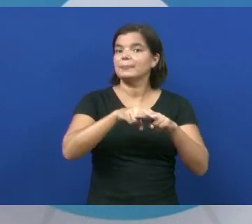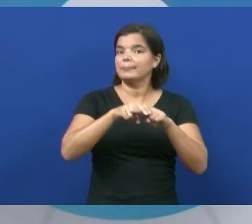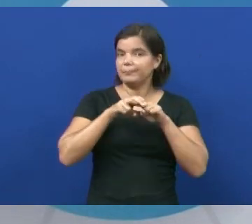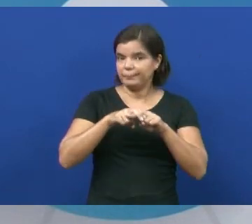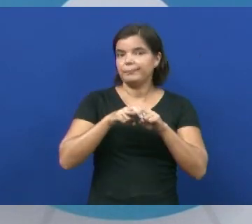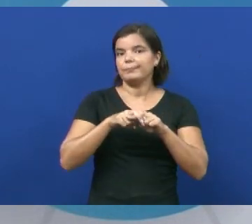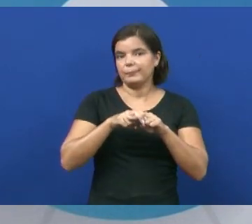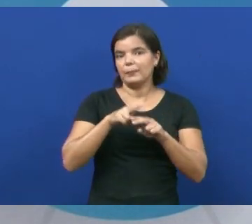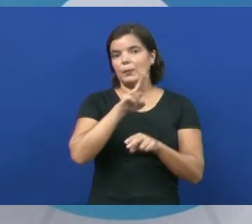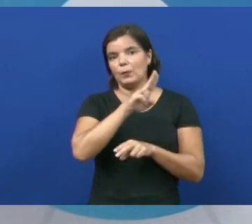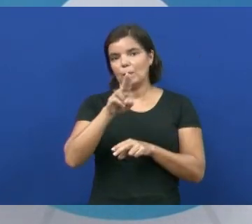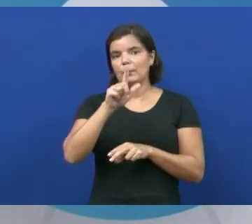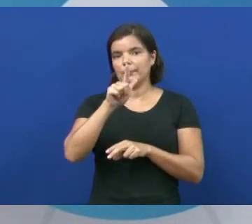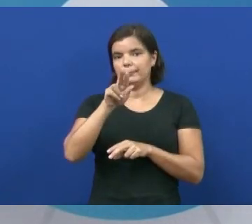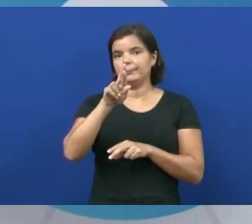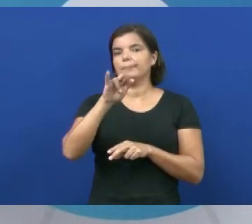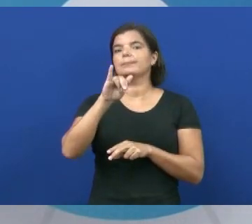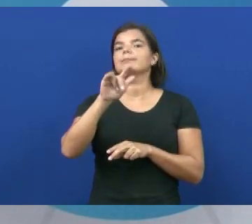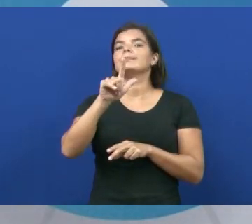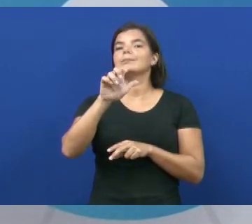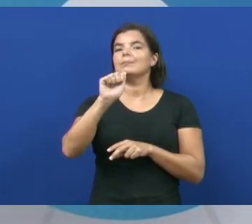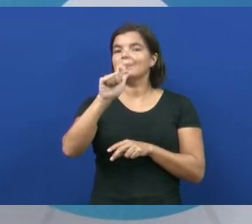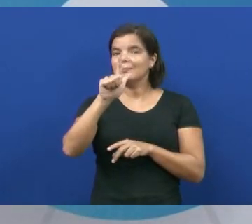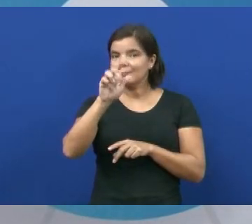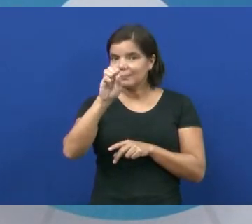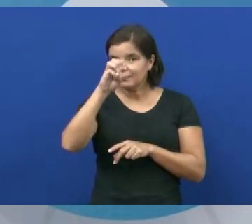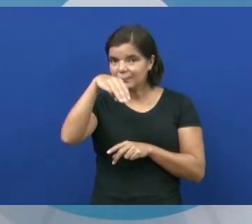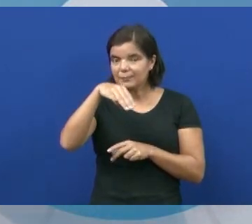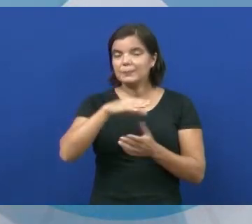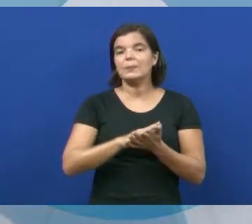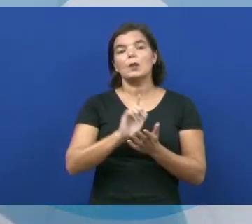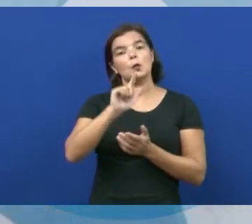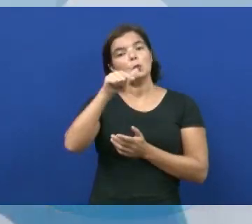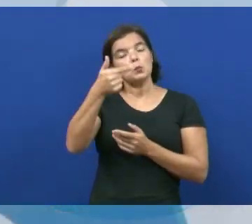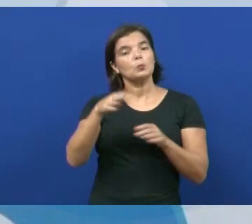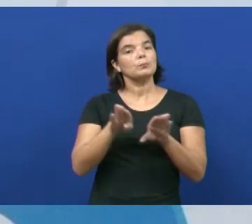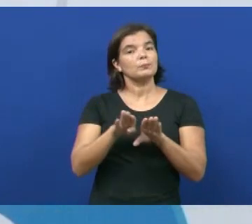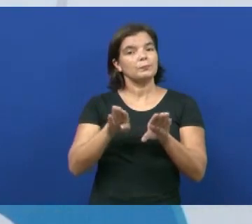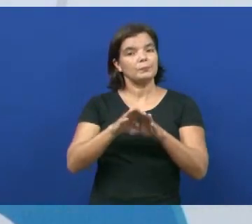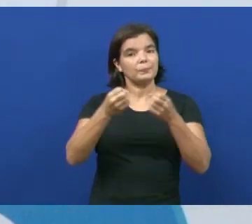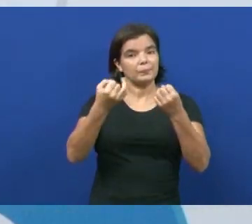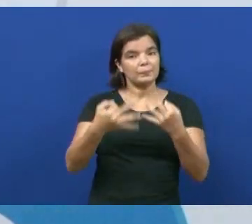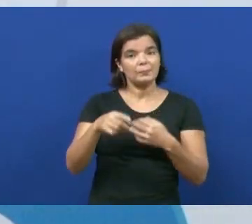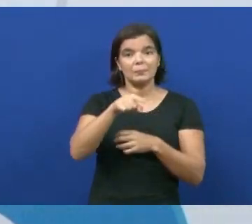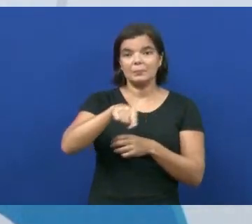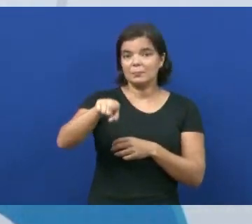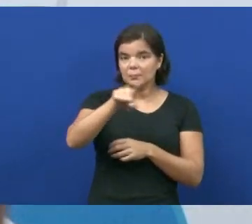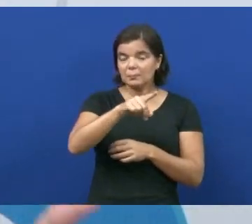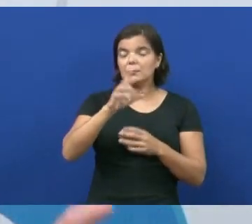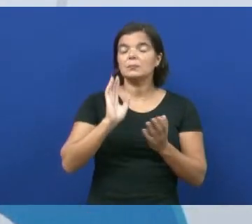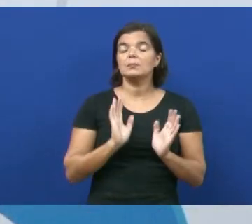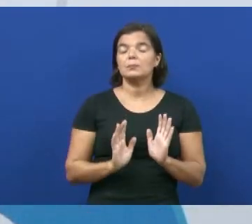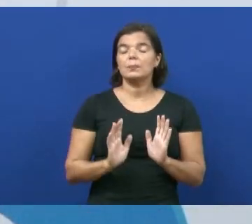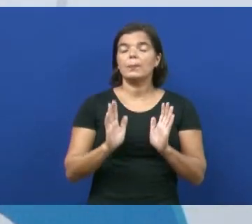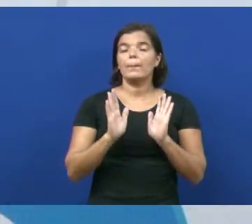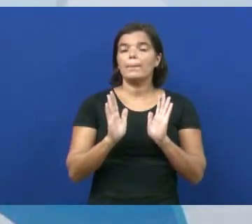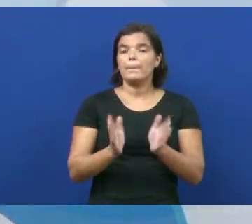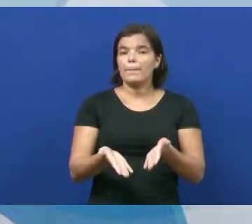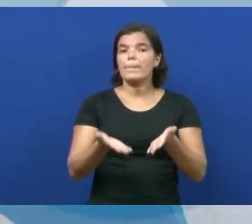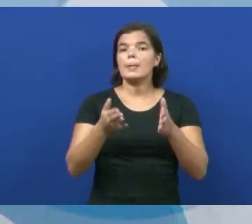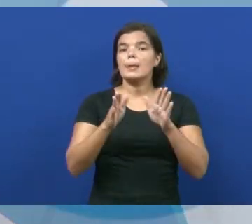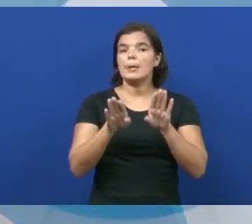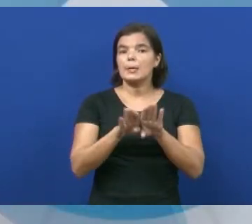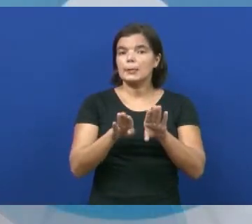esse tal nome, né, chamado grilagem. E uma outra questão também que eu queria falar com vocês em relação